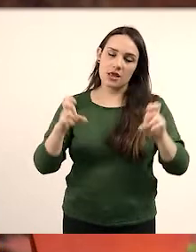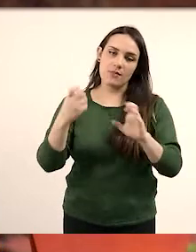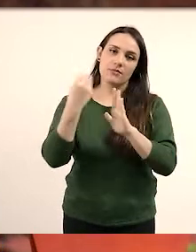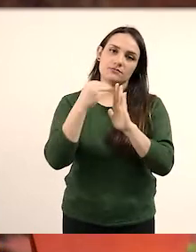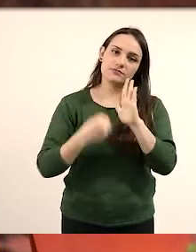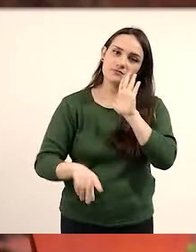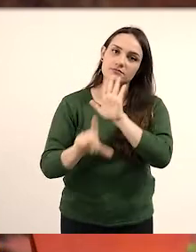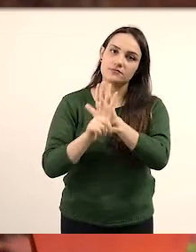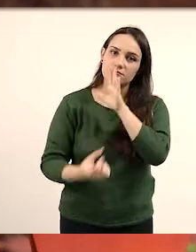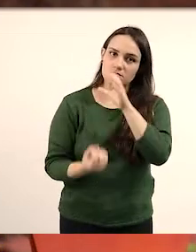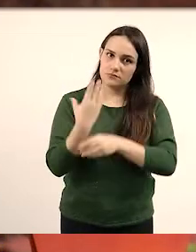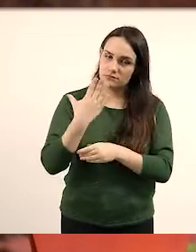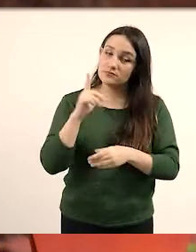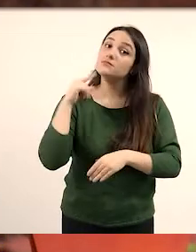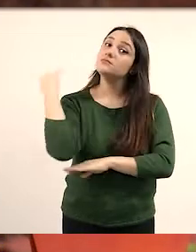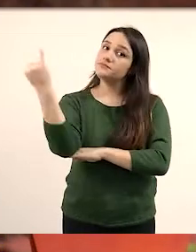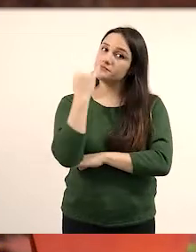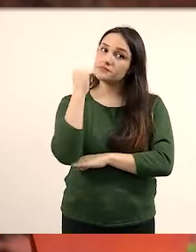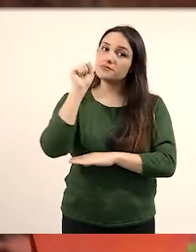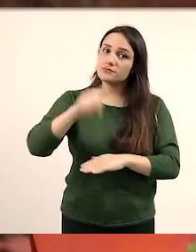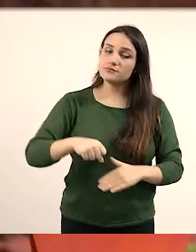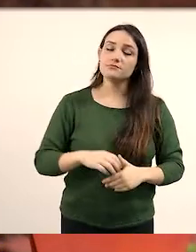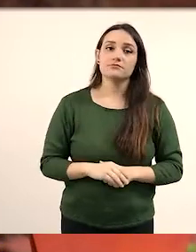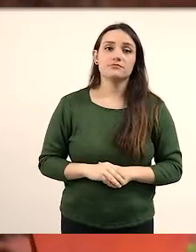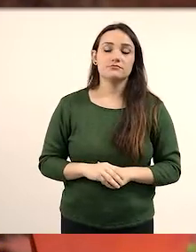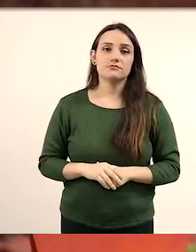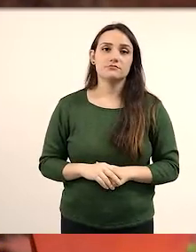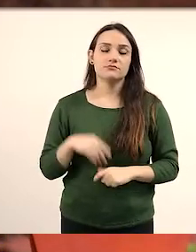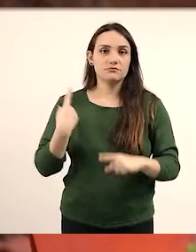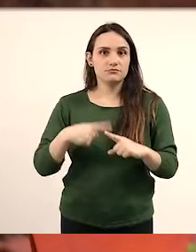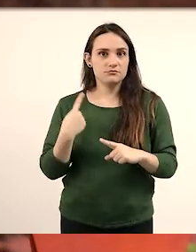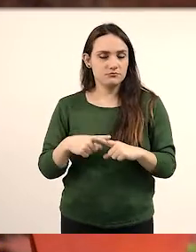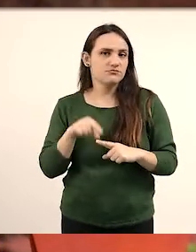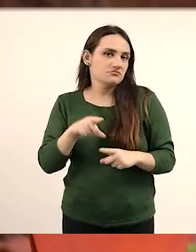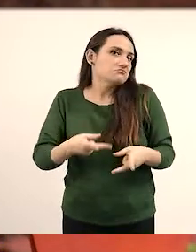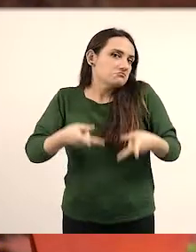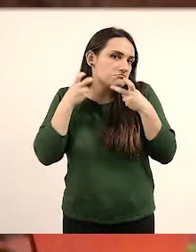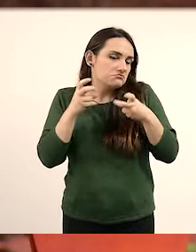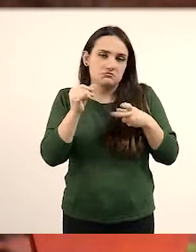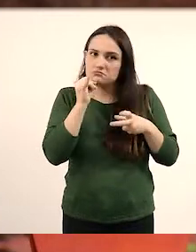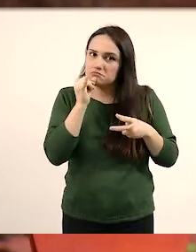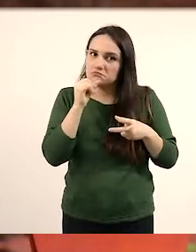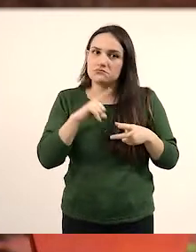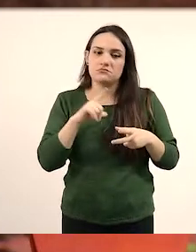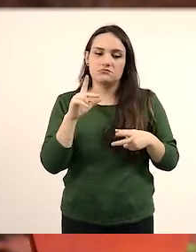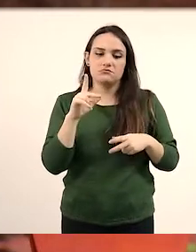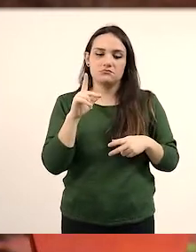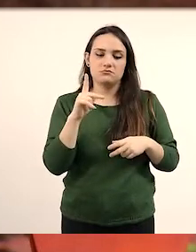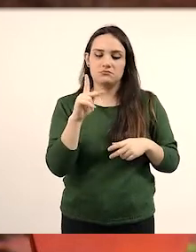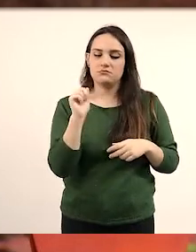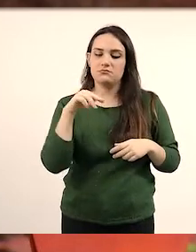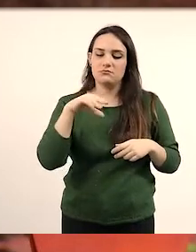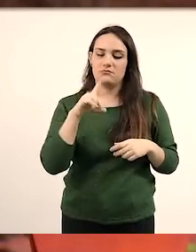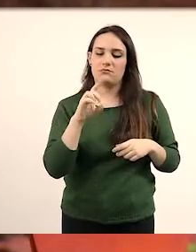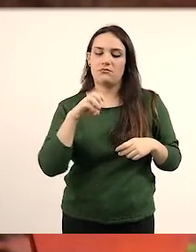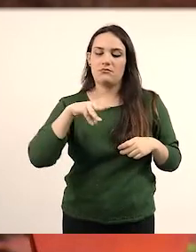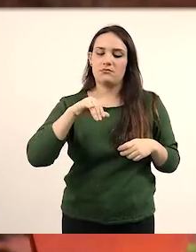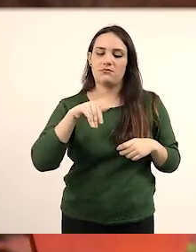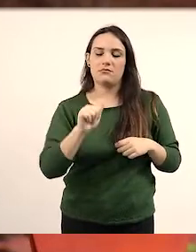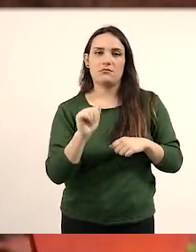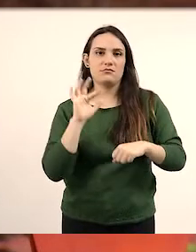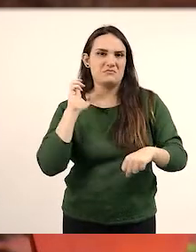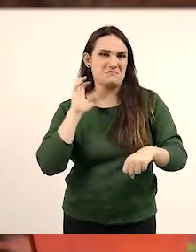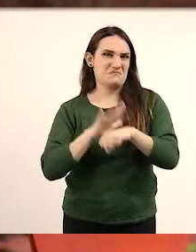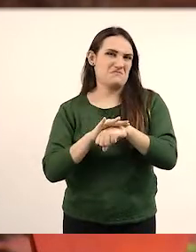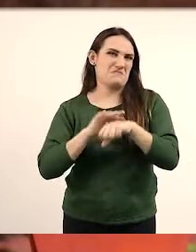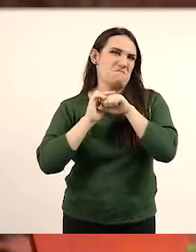E isso é muito importante, porque, como se vê, no caso da pandemia, todos os entes da